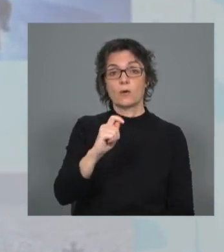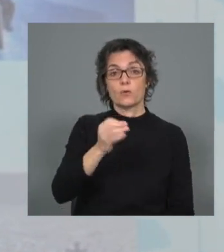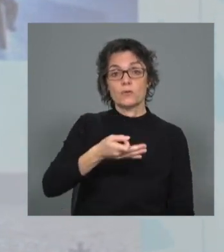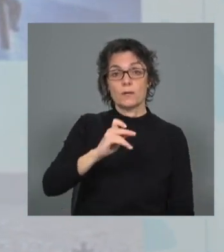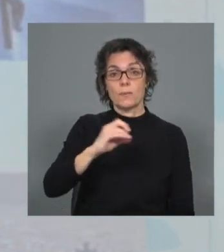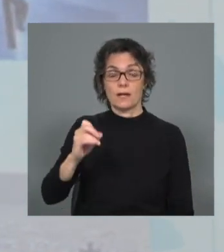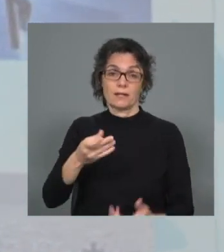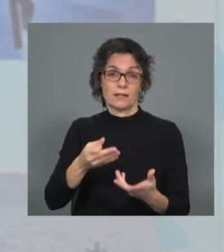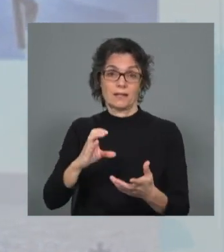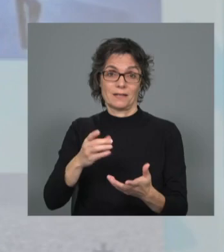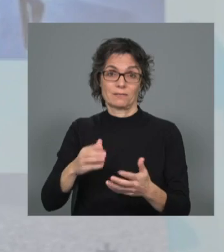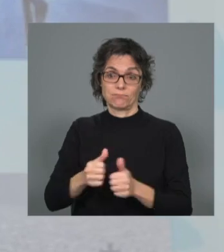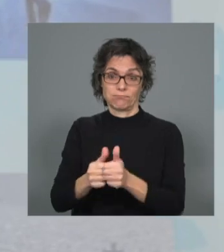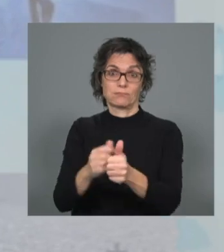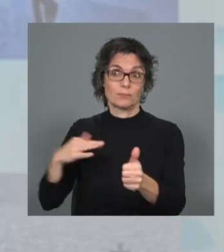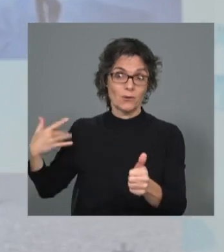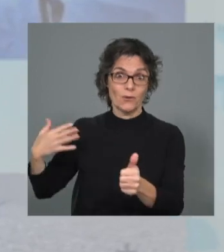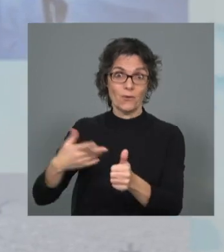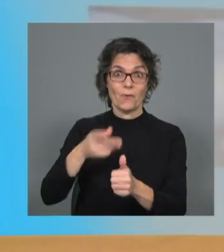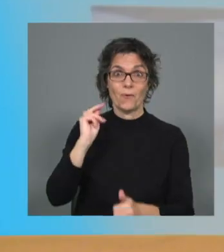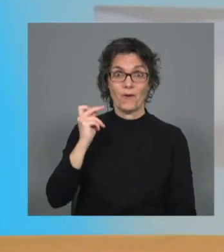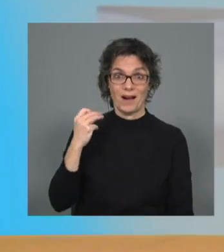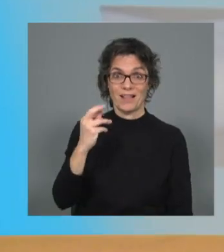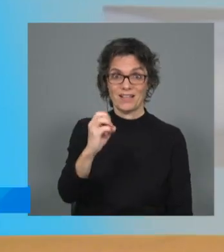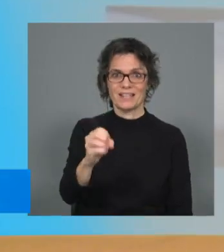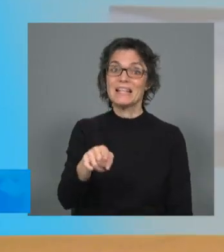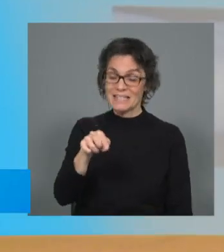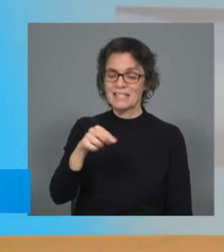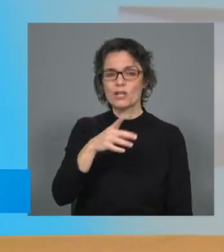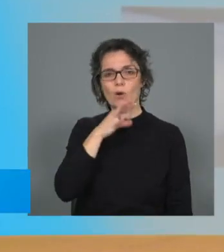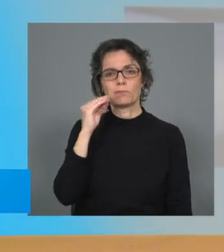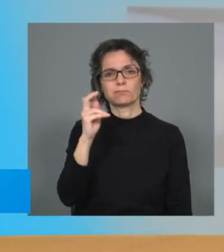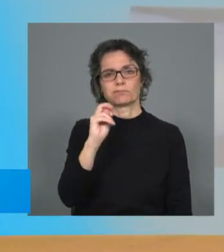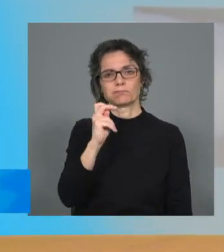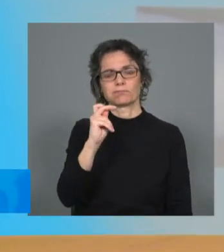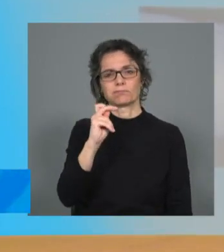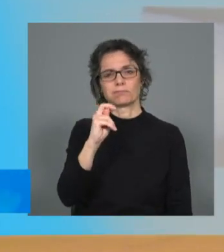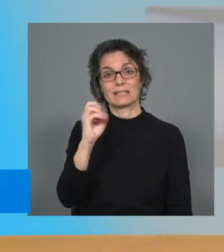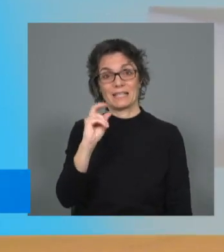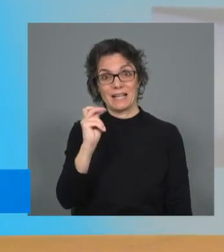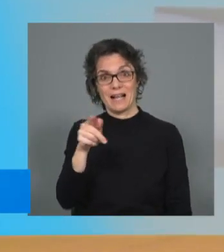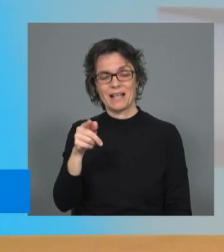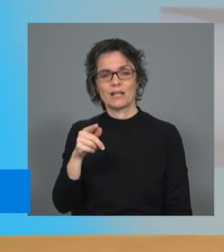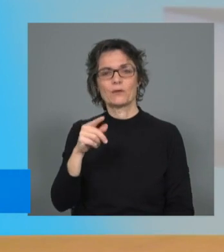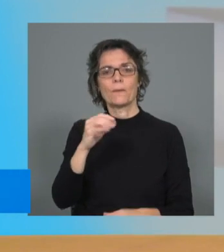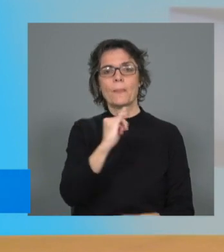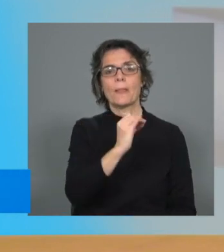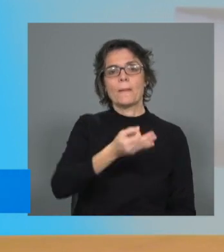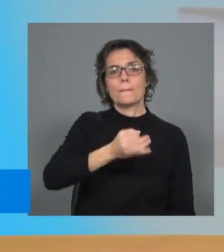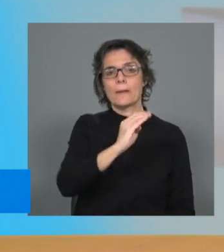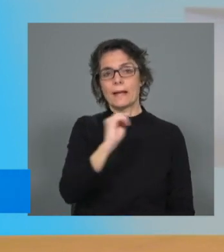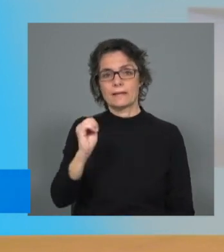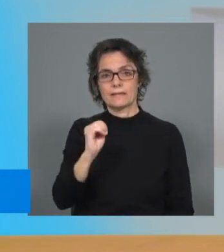está a celebrar este ano, não é? É verdade, este ano celebramos 30 anos de existência enquanto IPSS ao